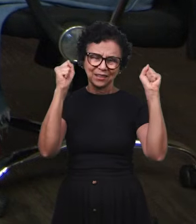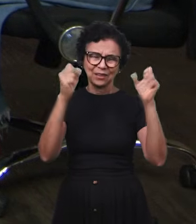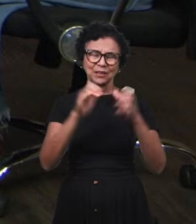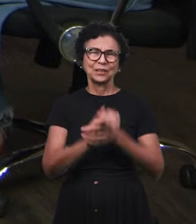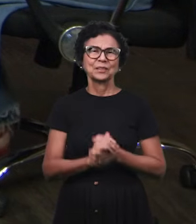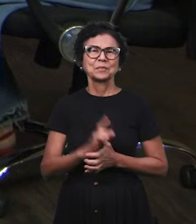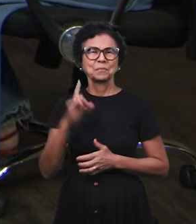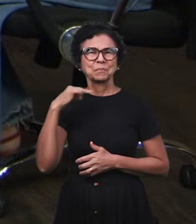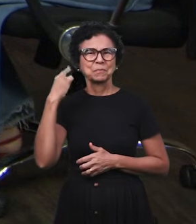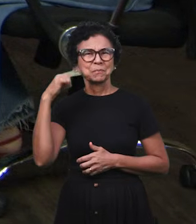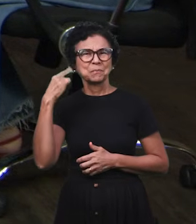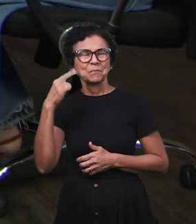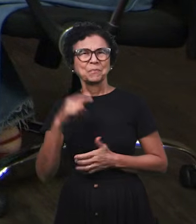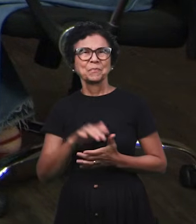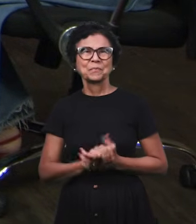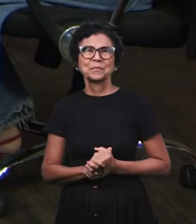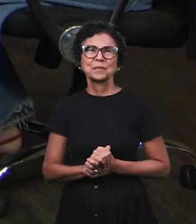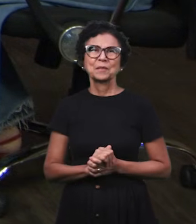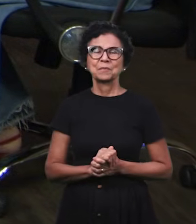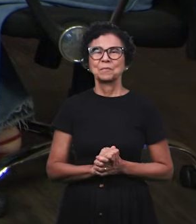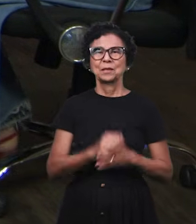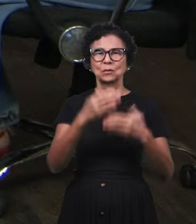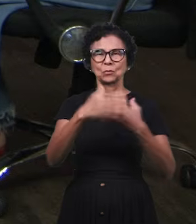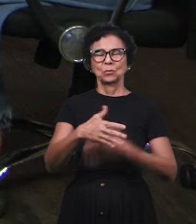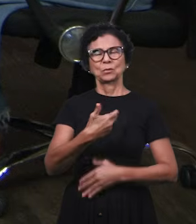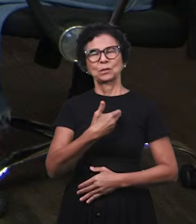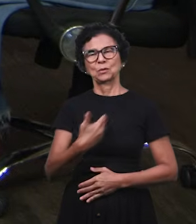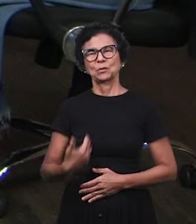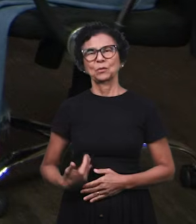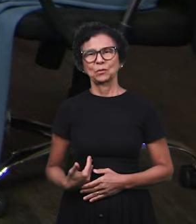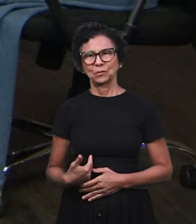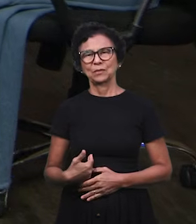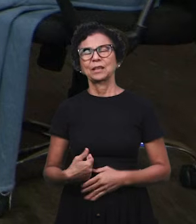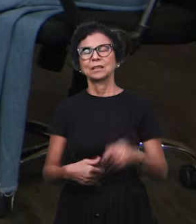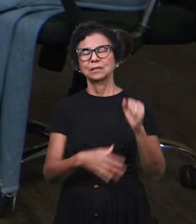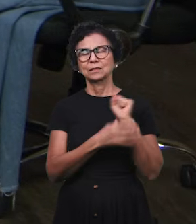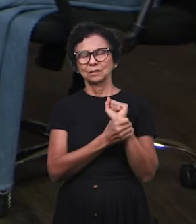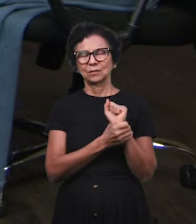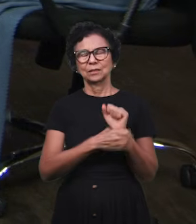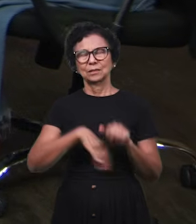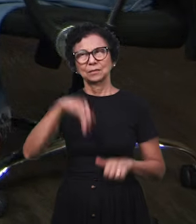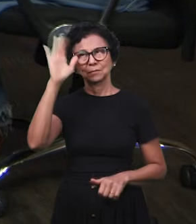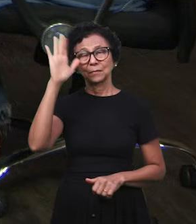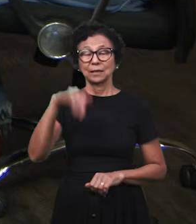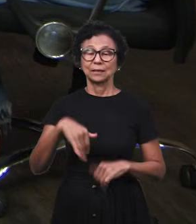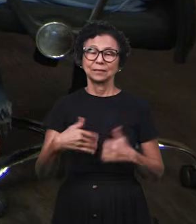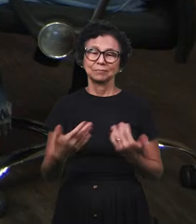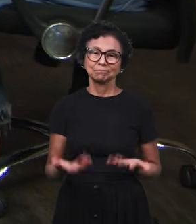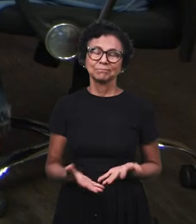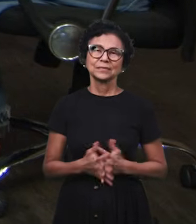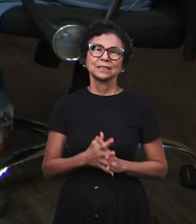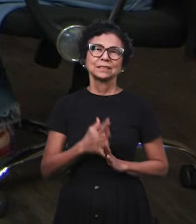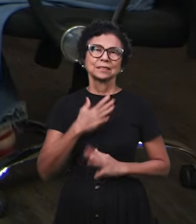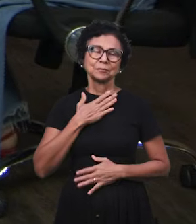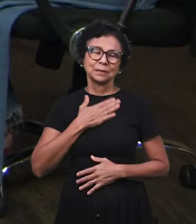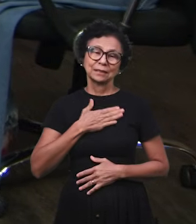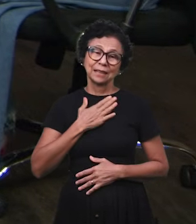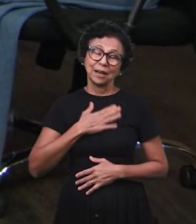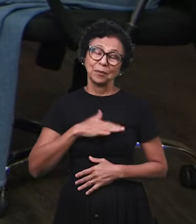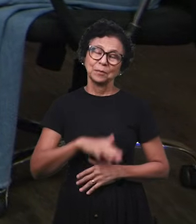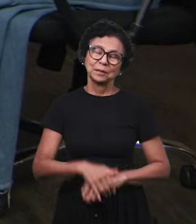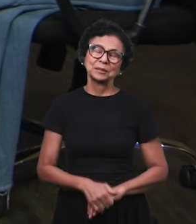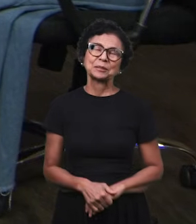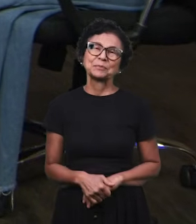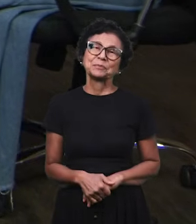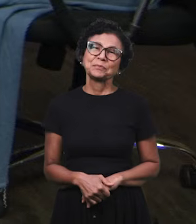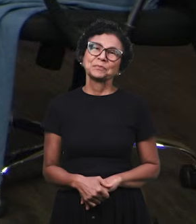estabilidade que aí acaba nos dando mais tranquilidade, né? Ok, Pro vamos futuro. seguir? Vamos seguir. Tá ótimo esse programa porque